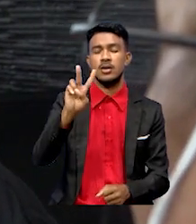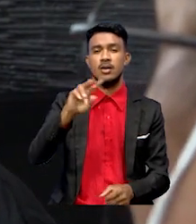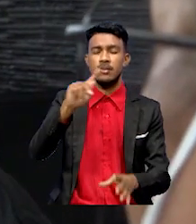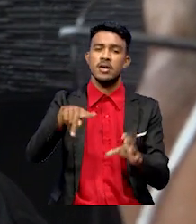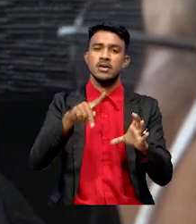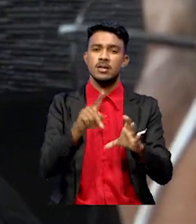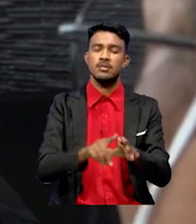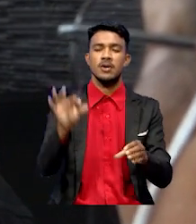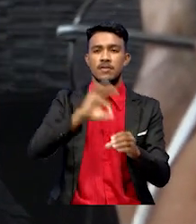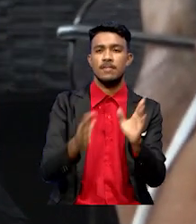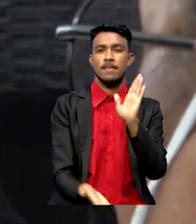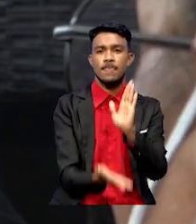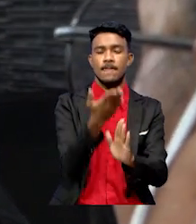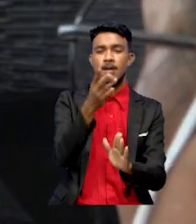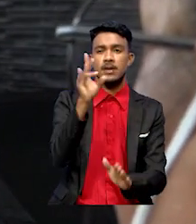Ia